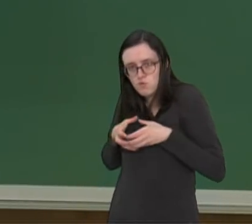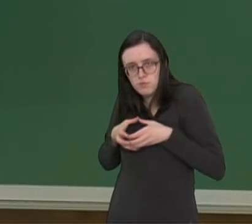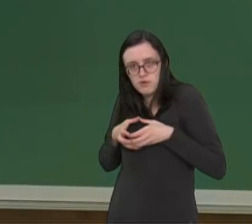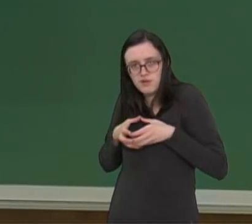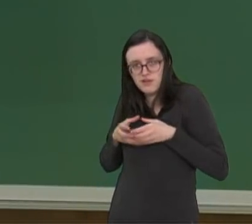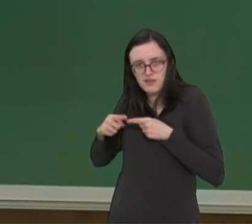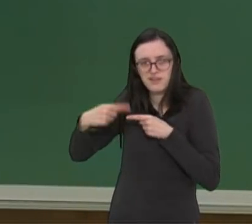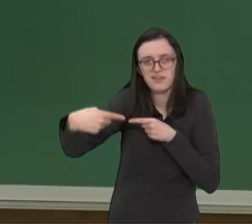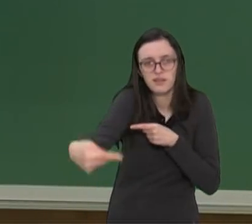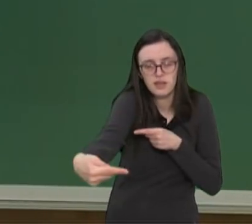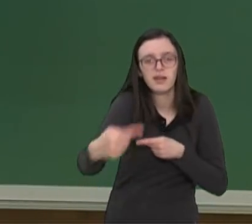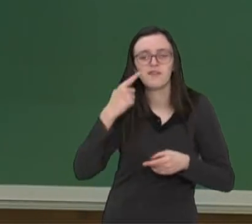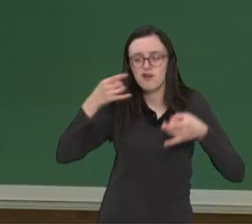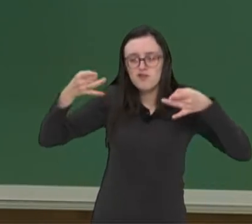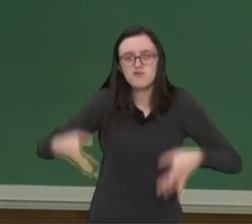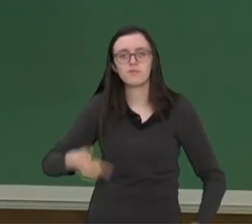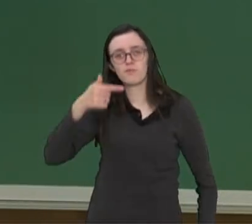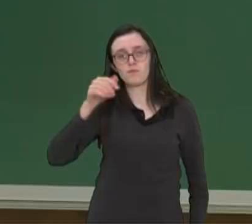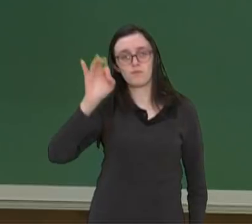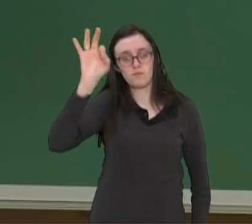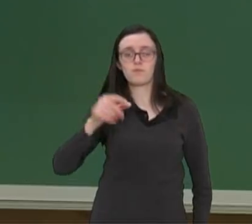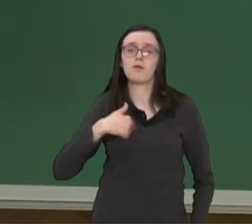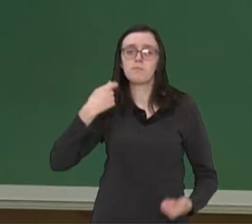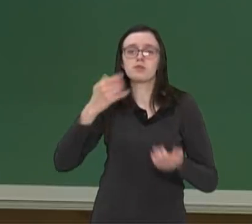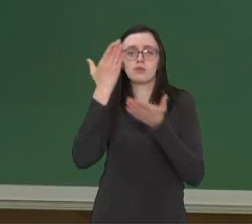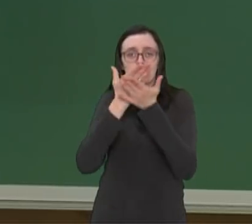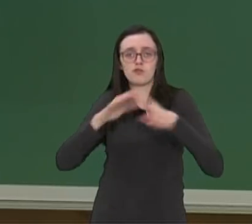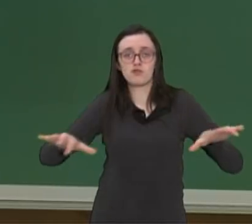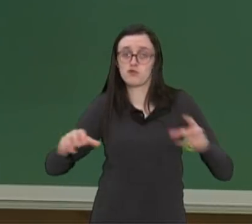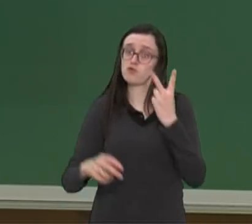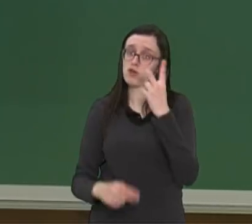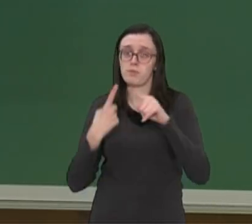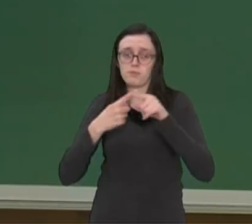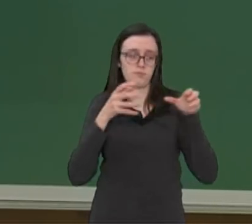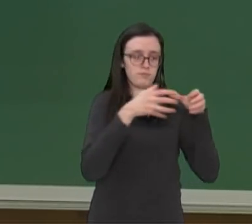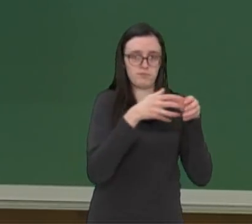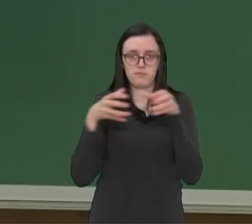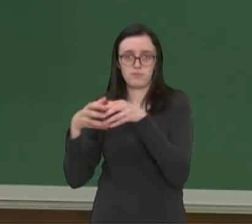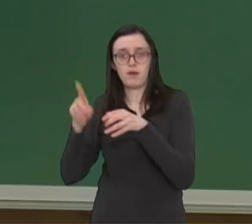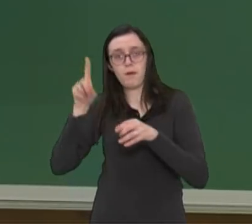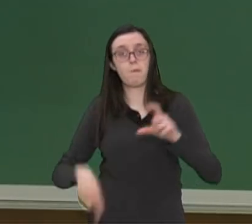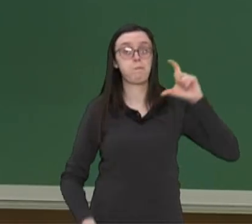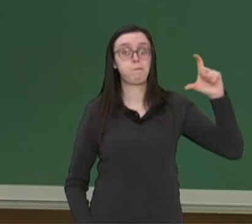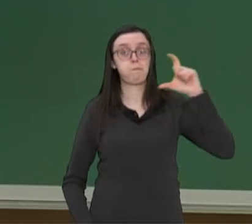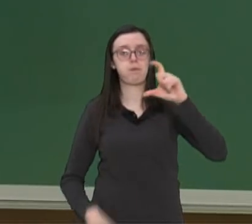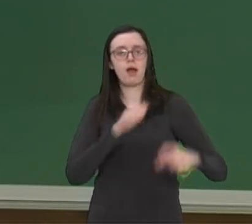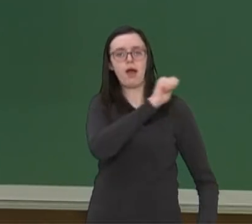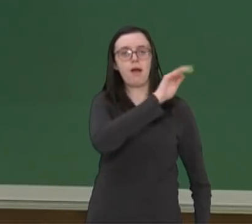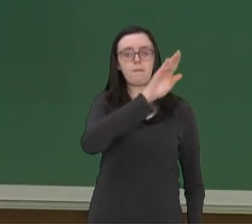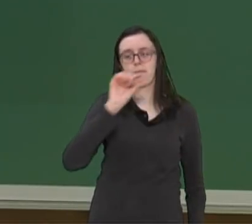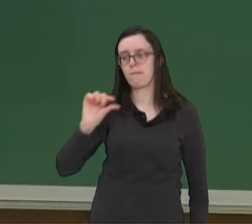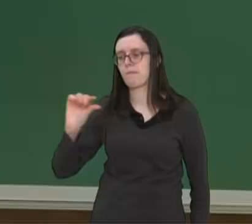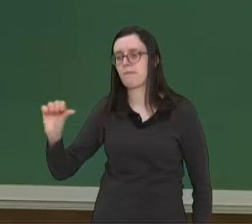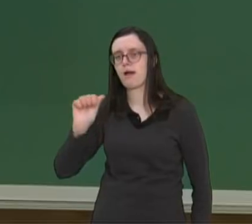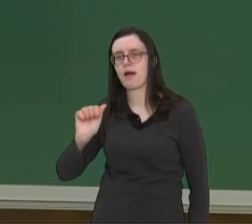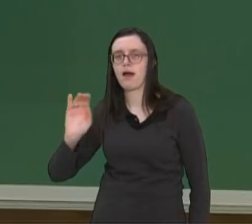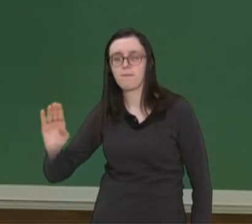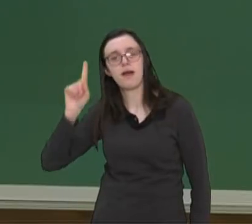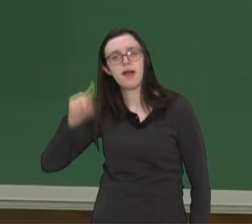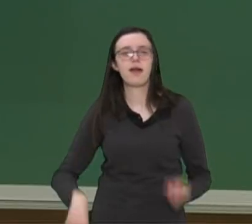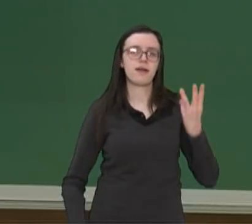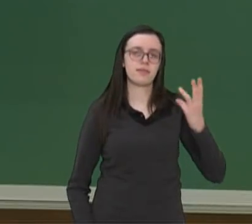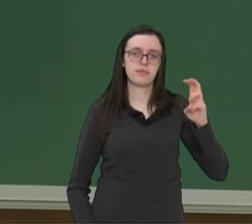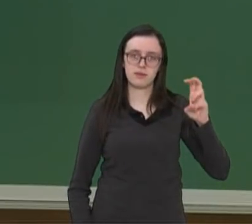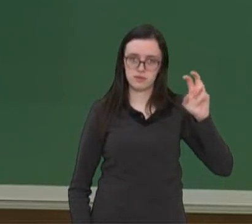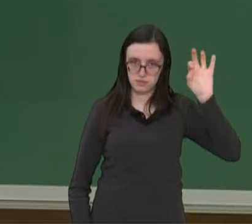esses 70% que sobraram, eu tenho que dividir por 2, porque eu tenho 2 tipos de parental. O azão, bezão e o azinho, bezinho. Então, 35 para